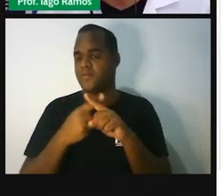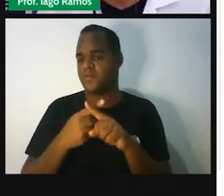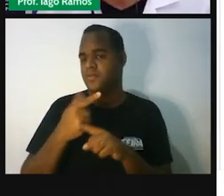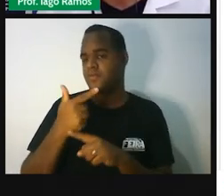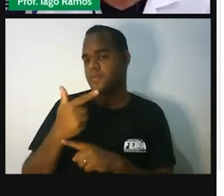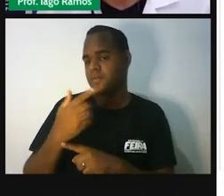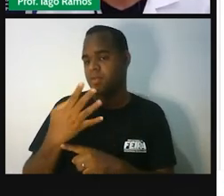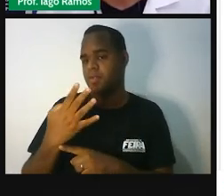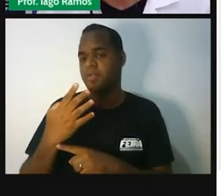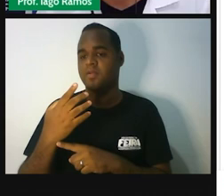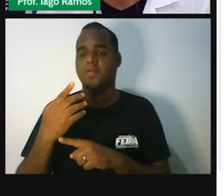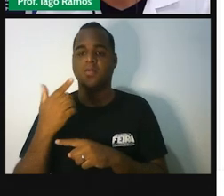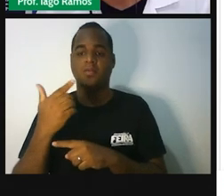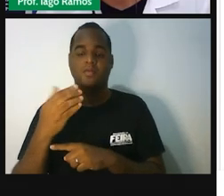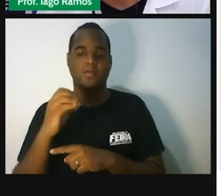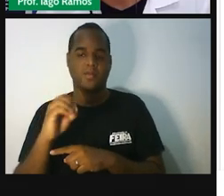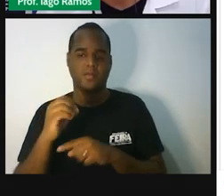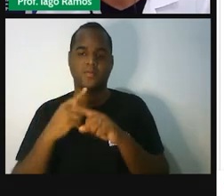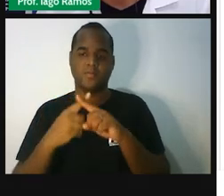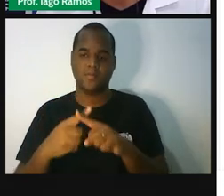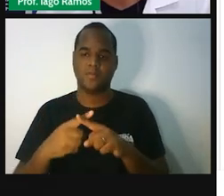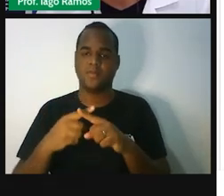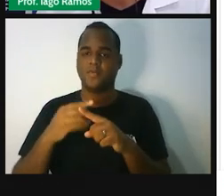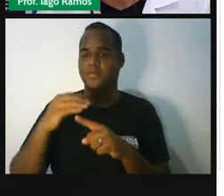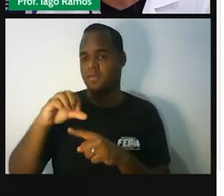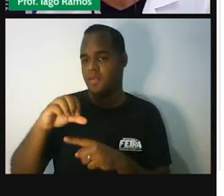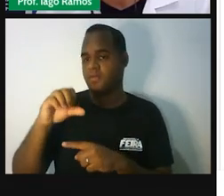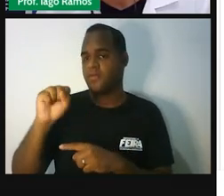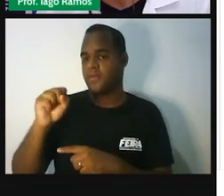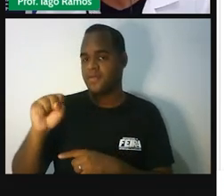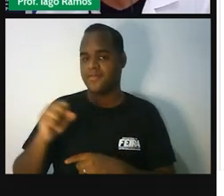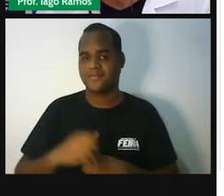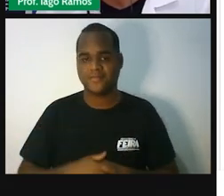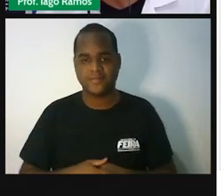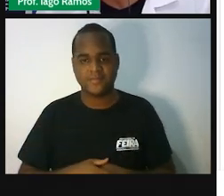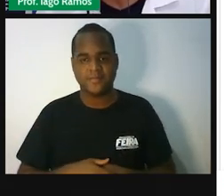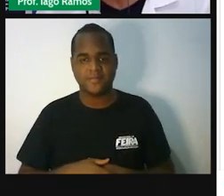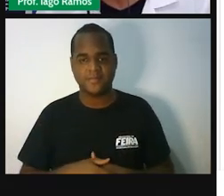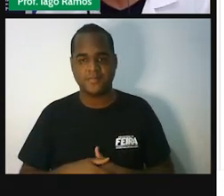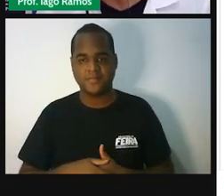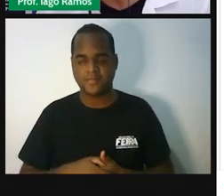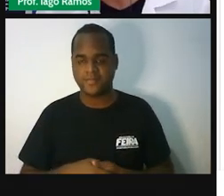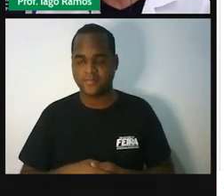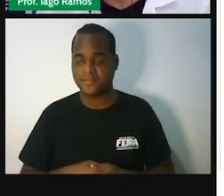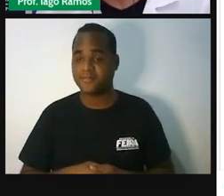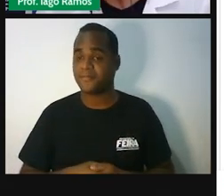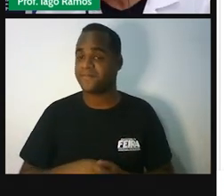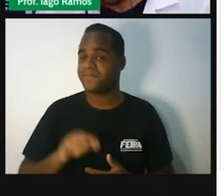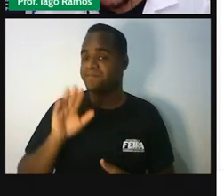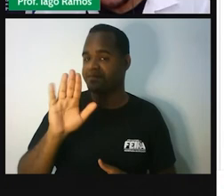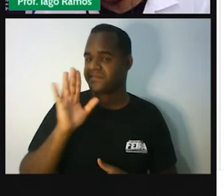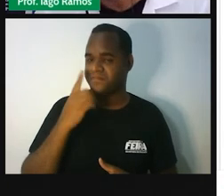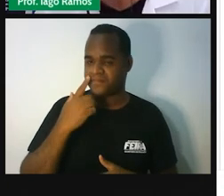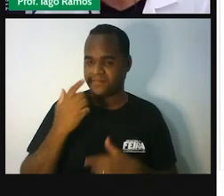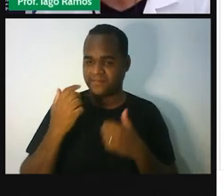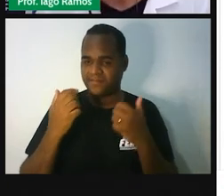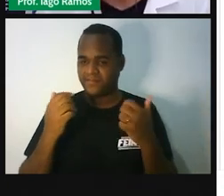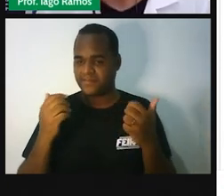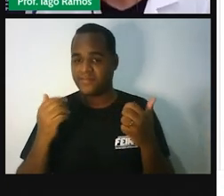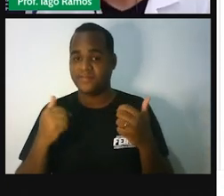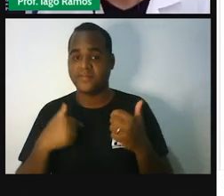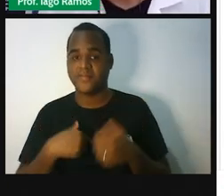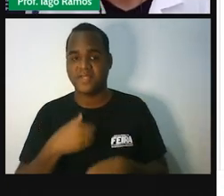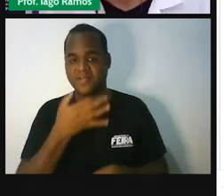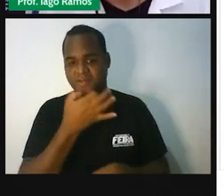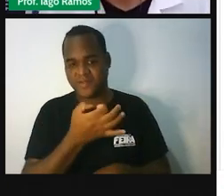10, por 23, por 9 e por 8, né? Mas eu não vou dar